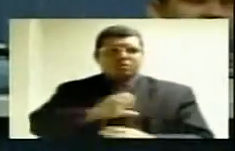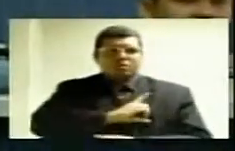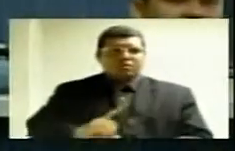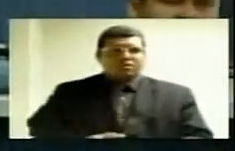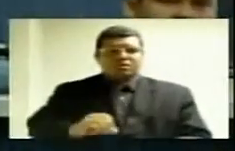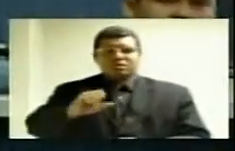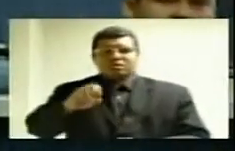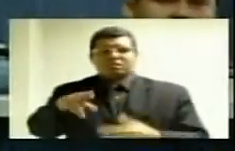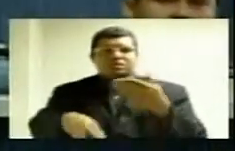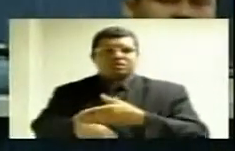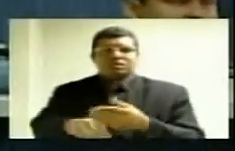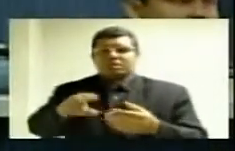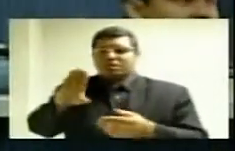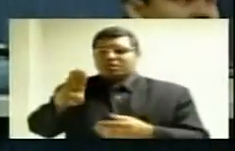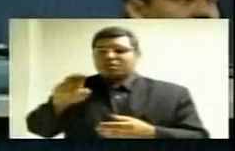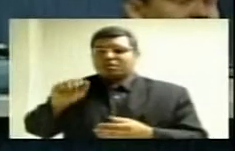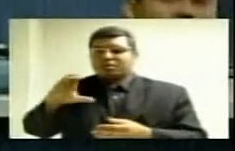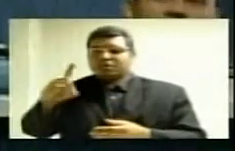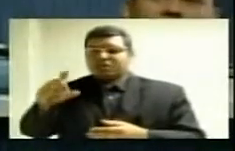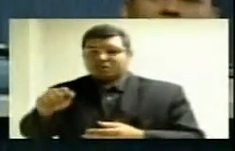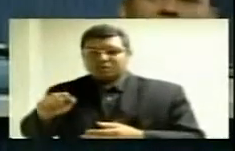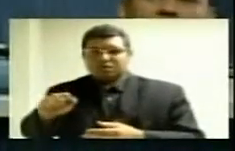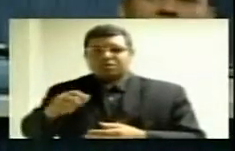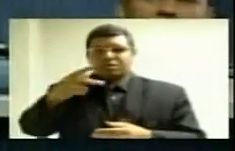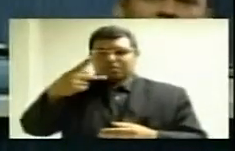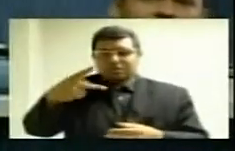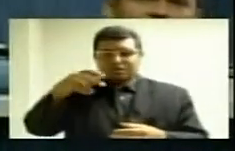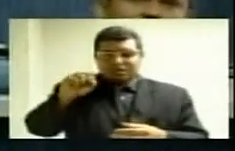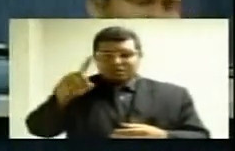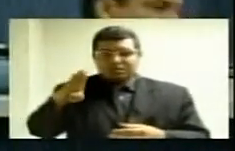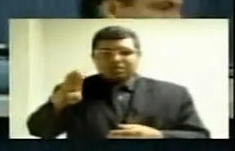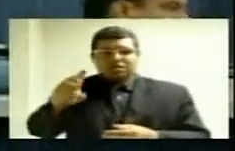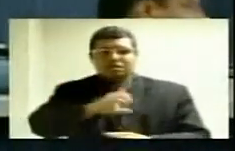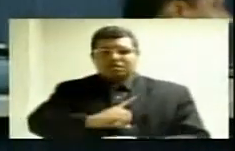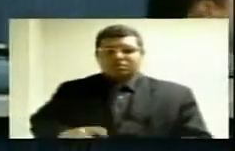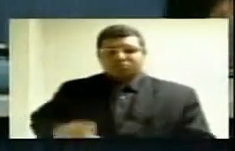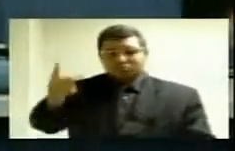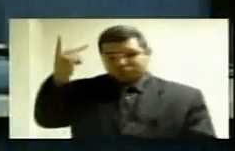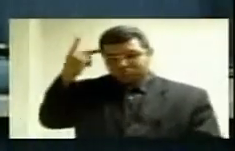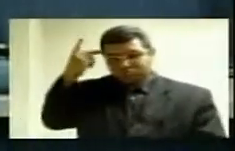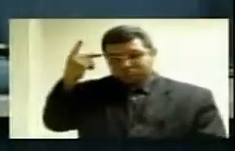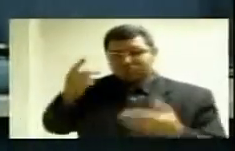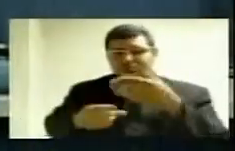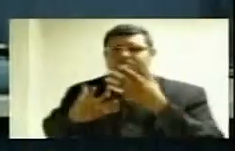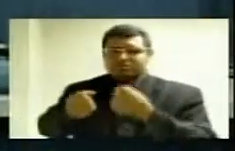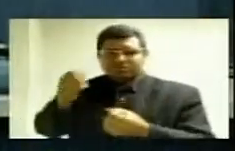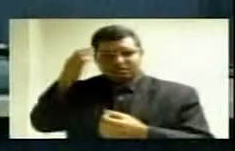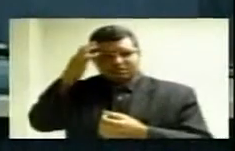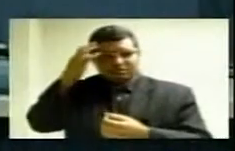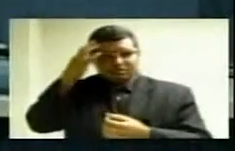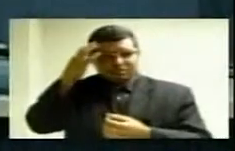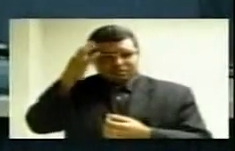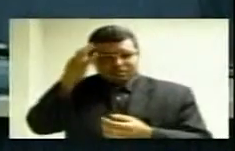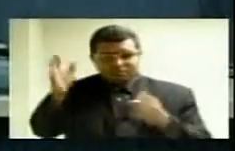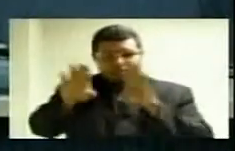Carlos Sampaio e da bancada do PSDB e da bancada de São Paulo de exigir um